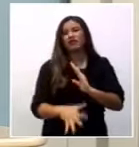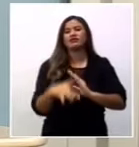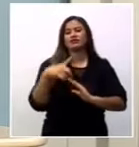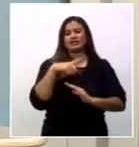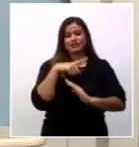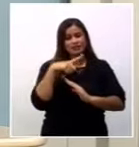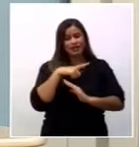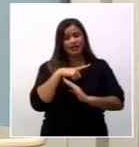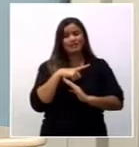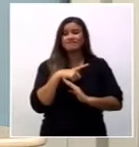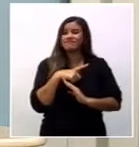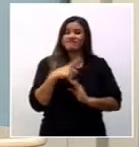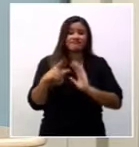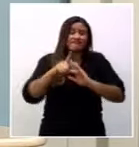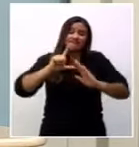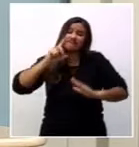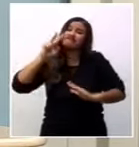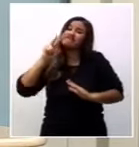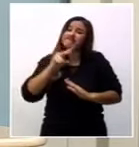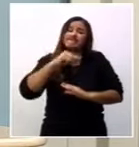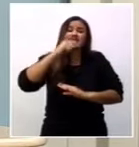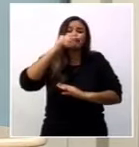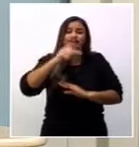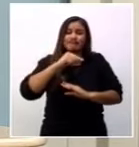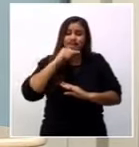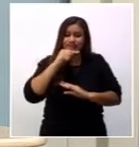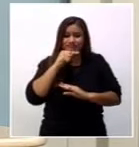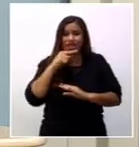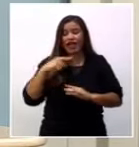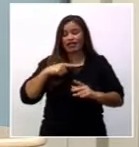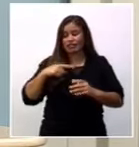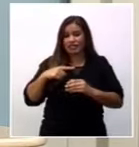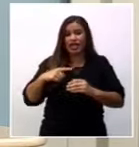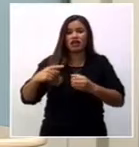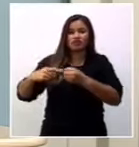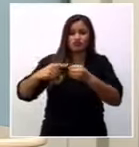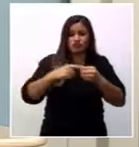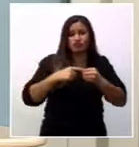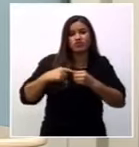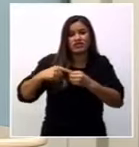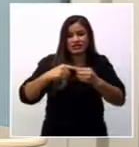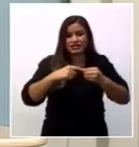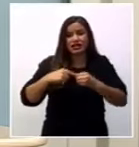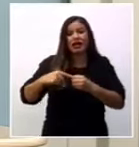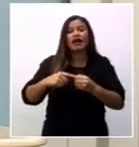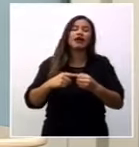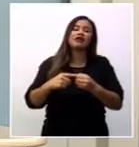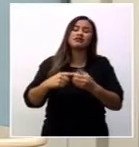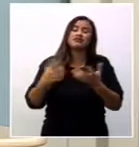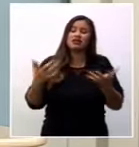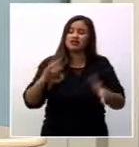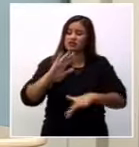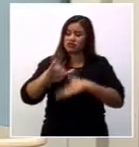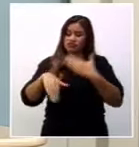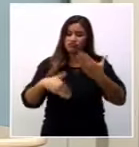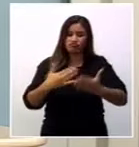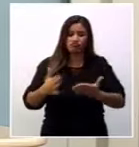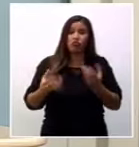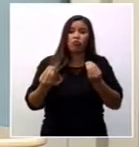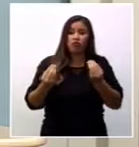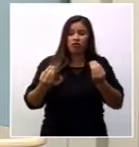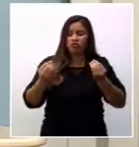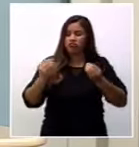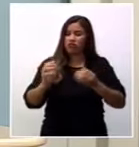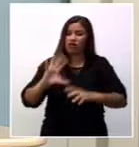muitas vezes espaços urbanizados, né, que sofrem com essas consequências, né?